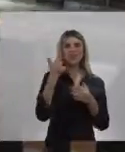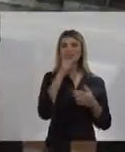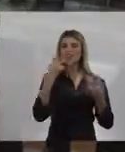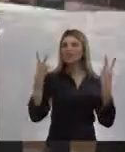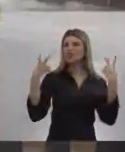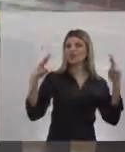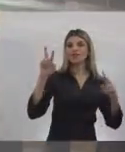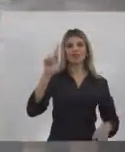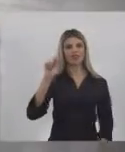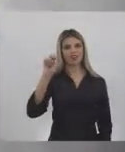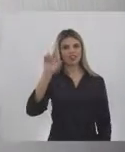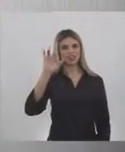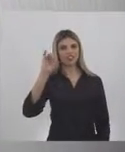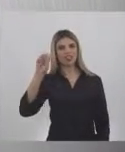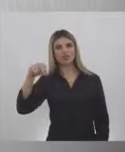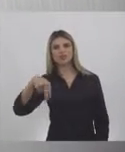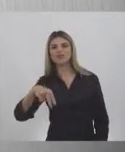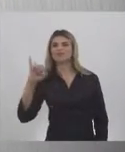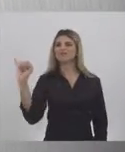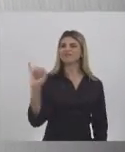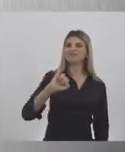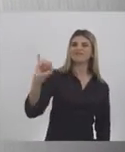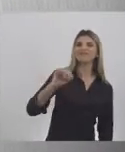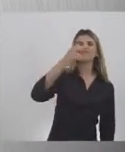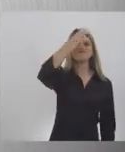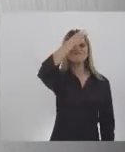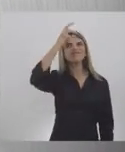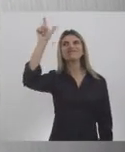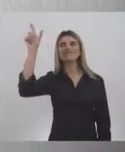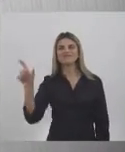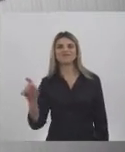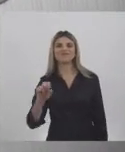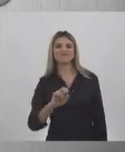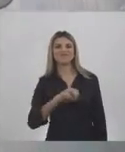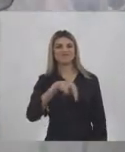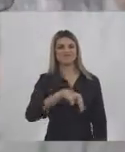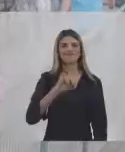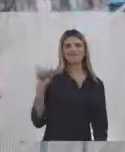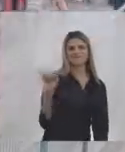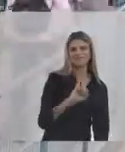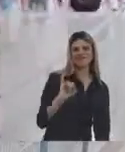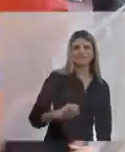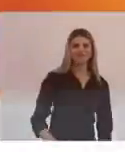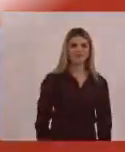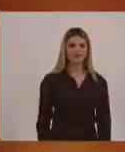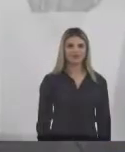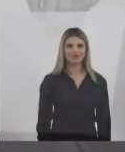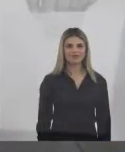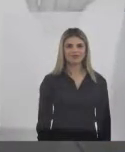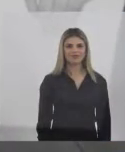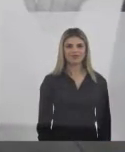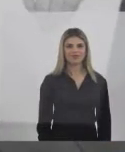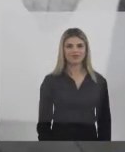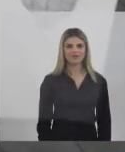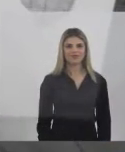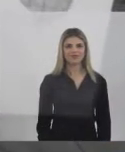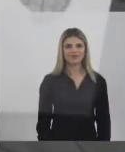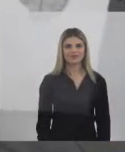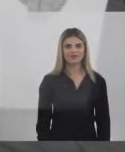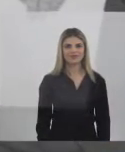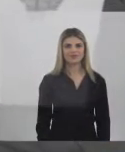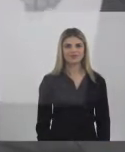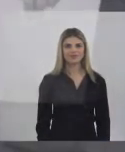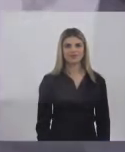Para escolher o seu candidato a prefeito de Nova Iguaçu, é preciso comparar os candidatos. O Rogério é ficha